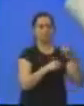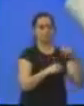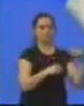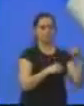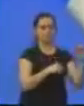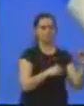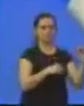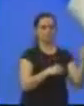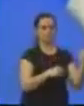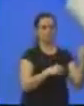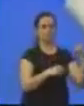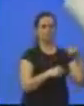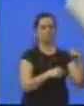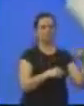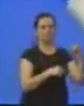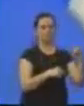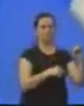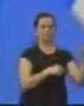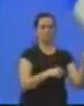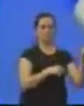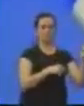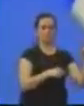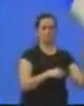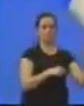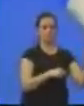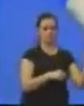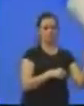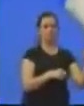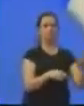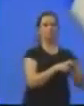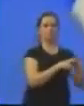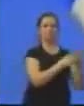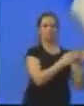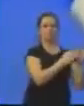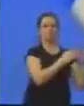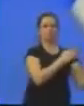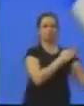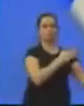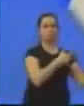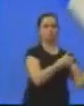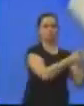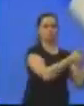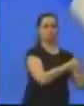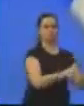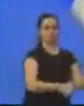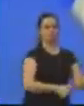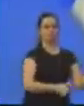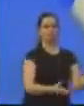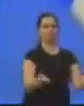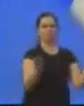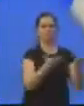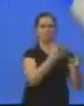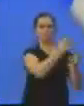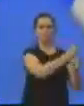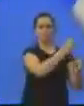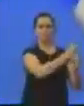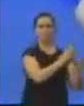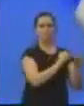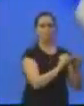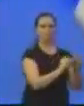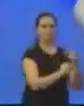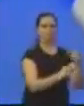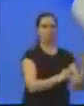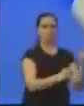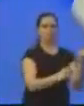0,1, menos 0,01 e vou fazendo para mais perto do 0. Então, bem pertinho do 0. E aí, quando eu faço a conta, olha o que acontece. Dá menos